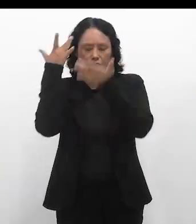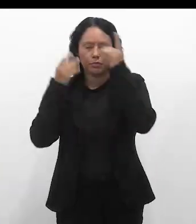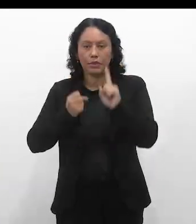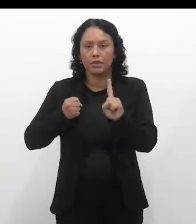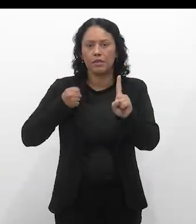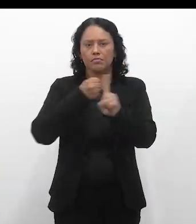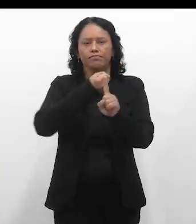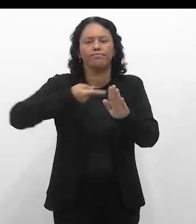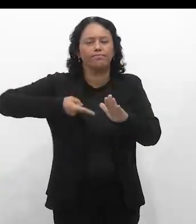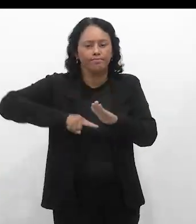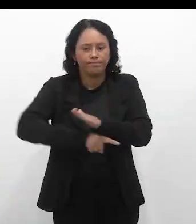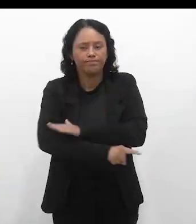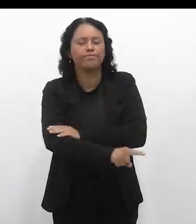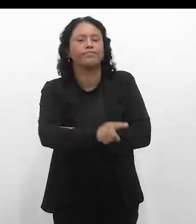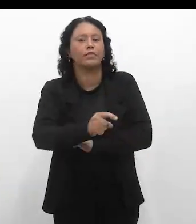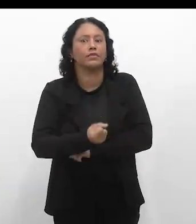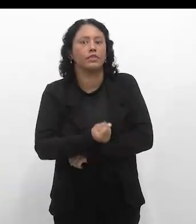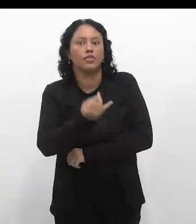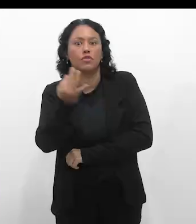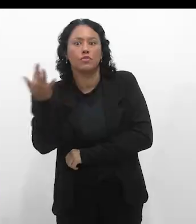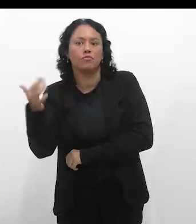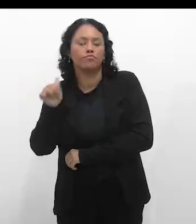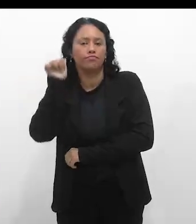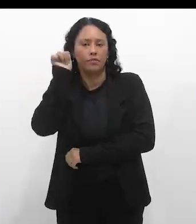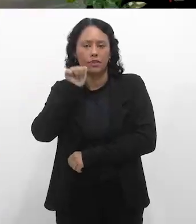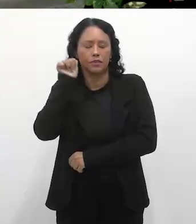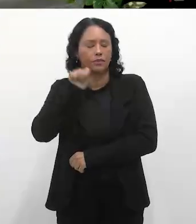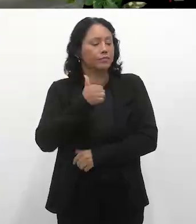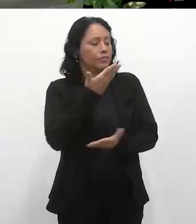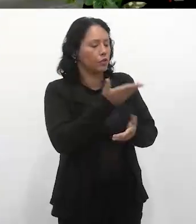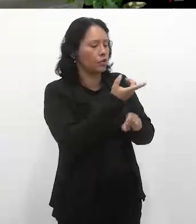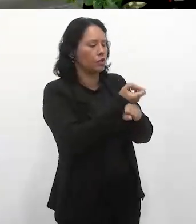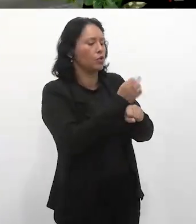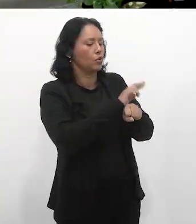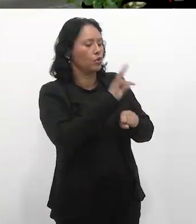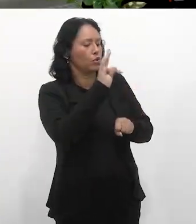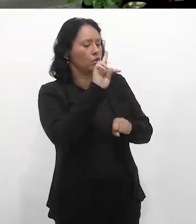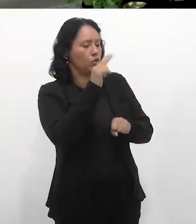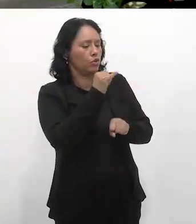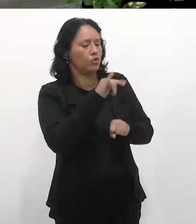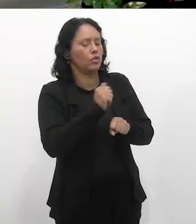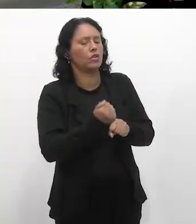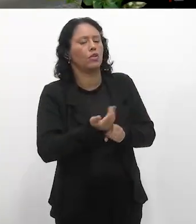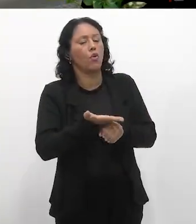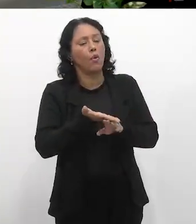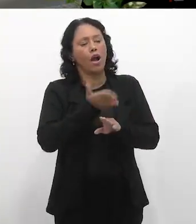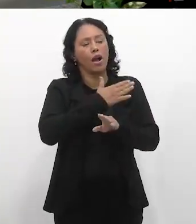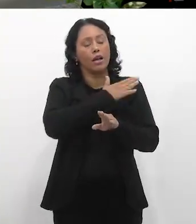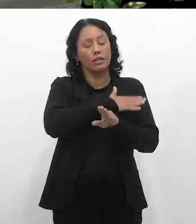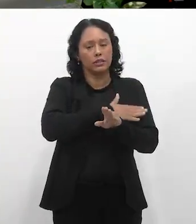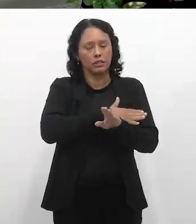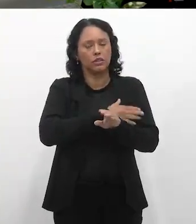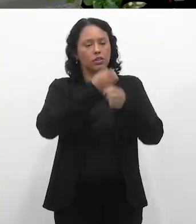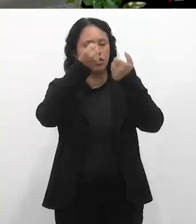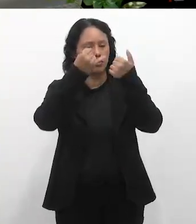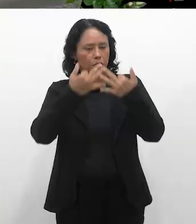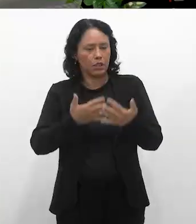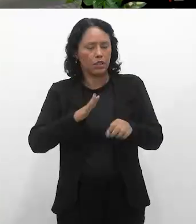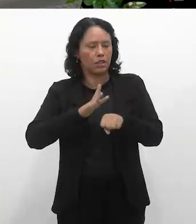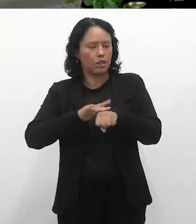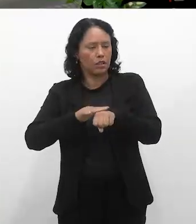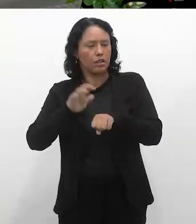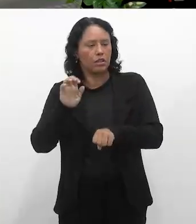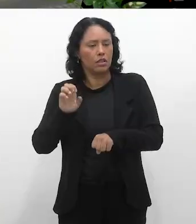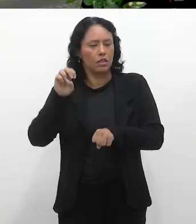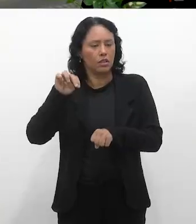impactos profundos na vida de milhões de mulheres. Doutor Tiago, o senhor estava falando no bloco anterior sobre endometriose